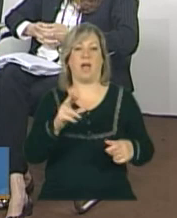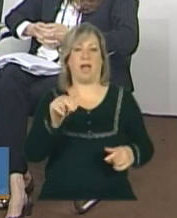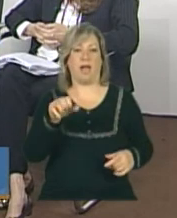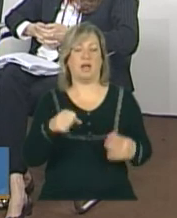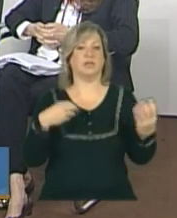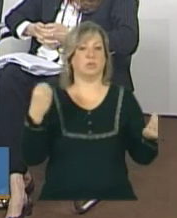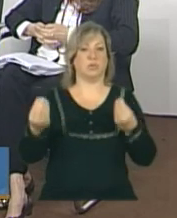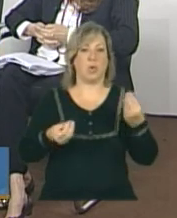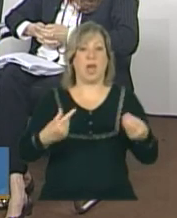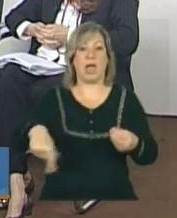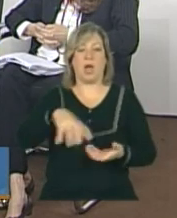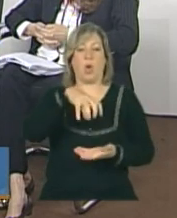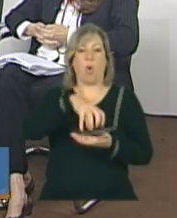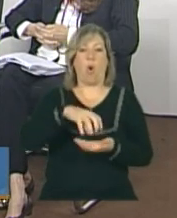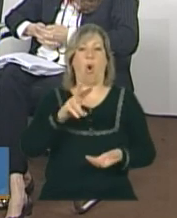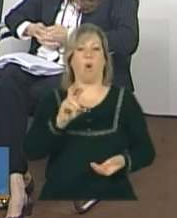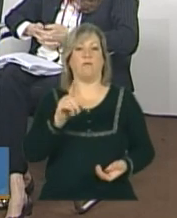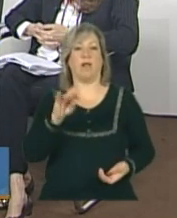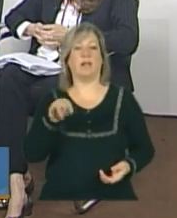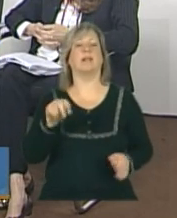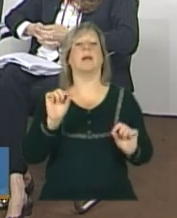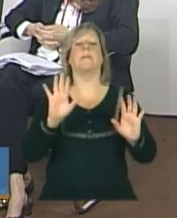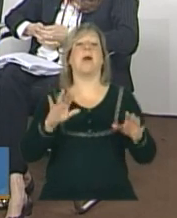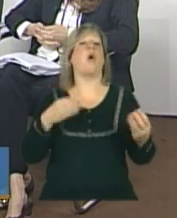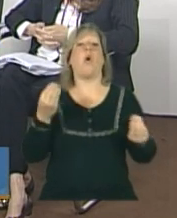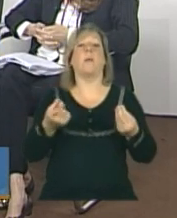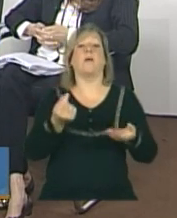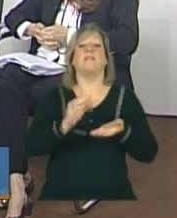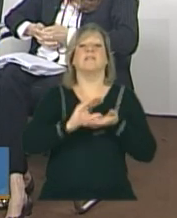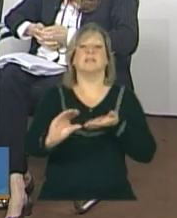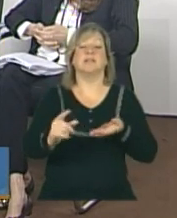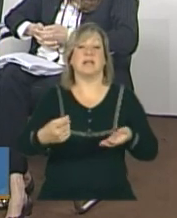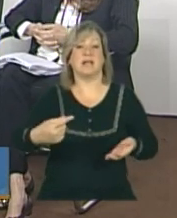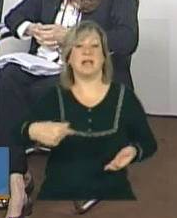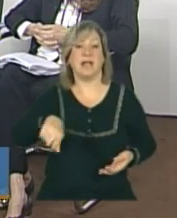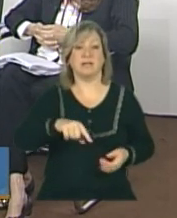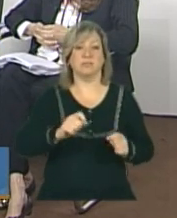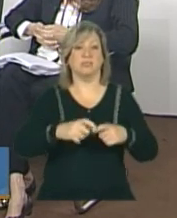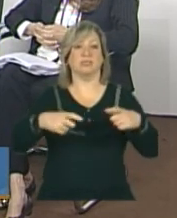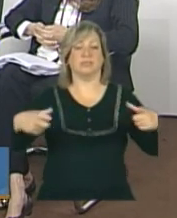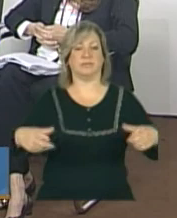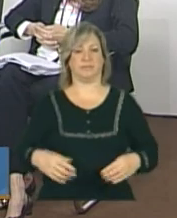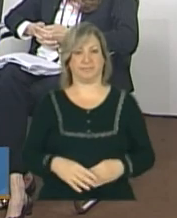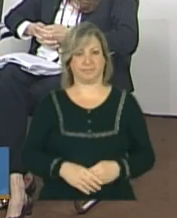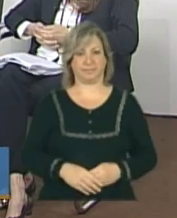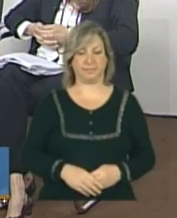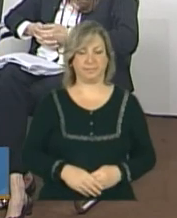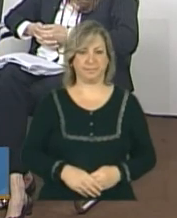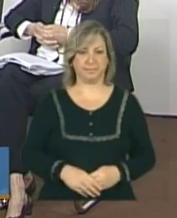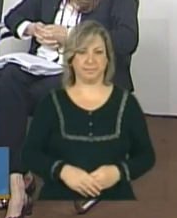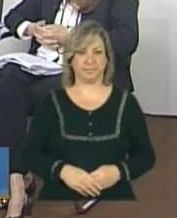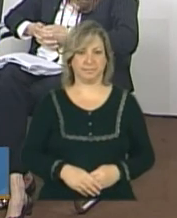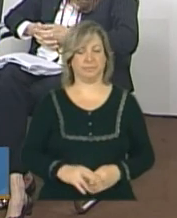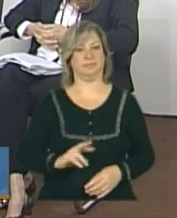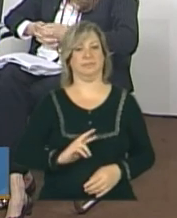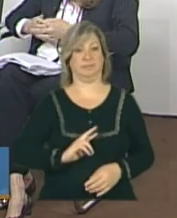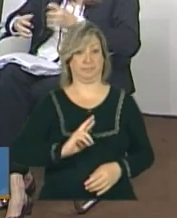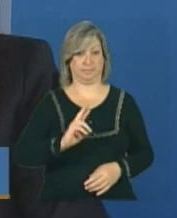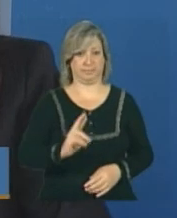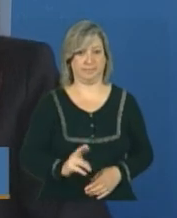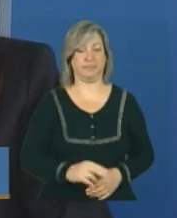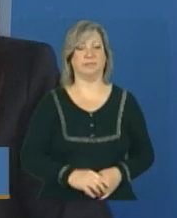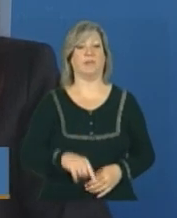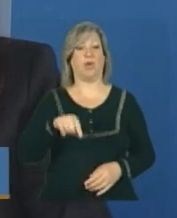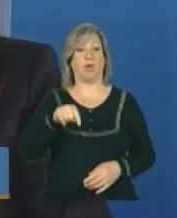equipes volantes, mas como que vai ser o financiamento dessa expansão? Bom, o financiamento,